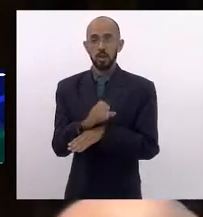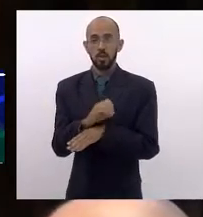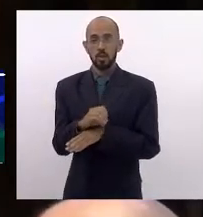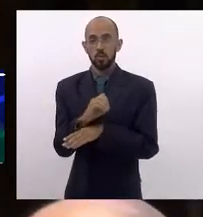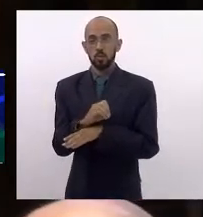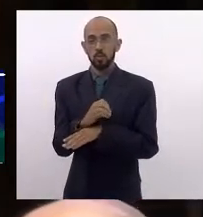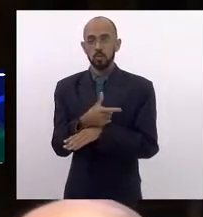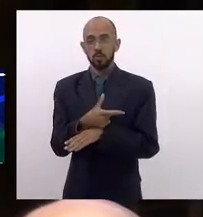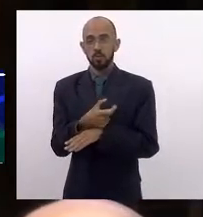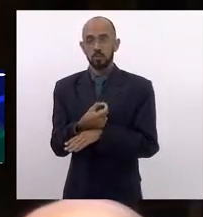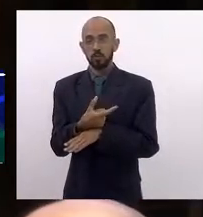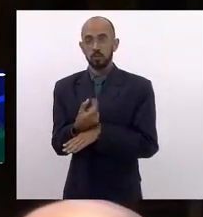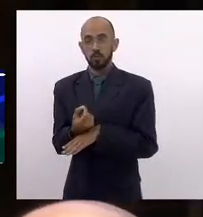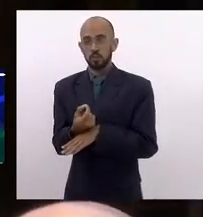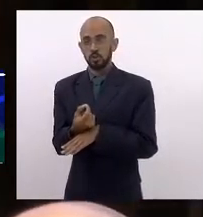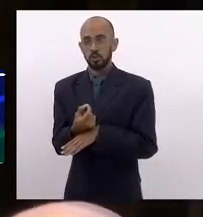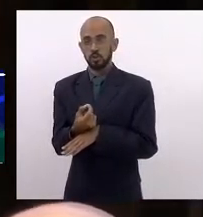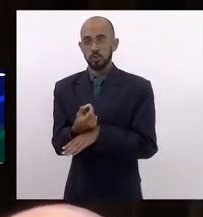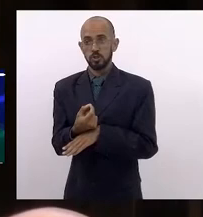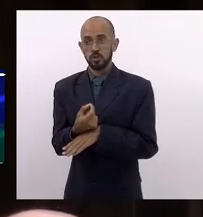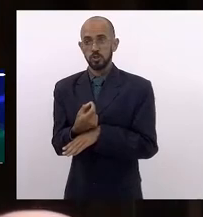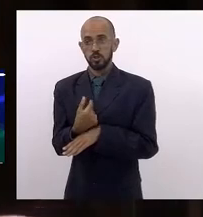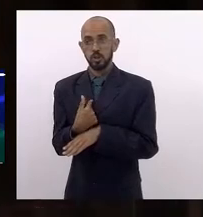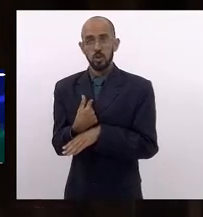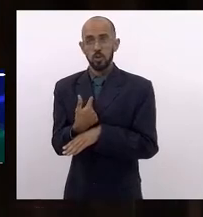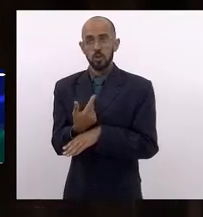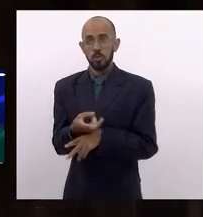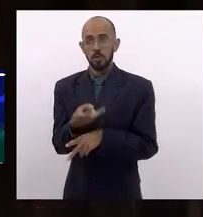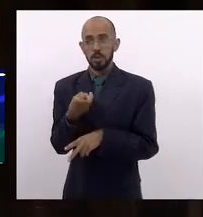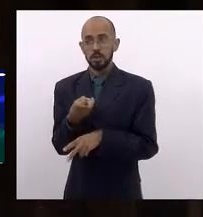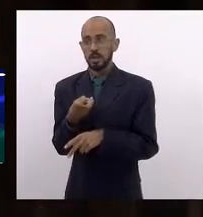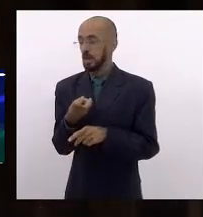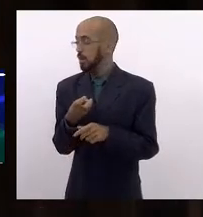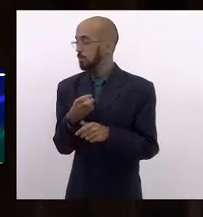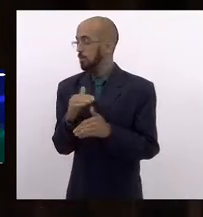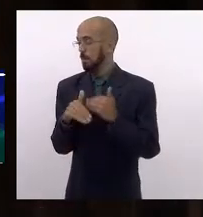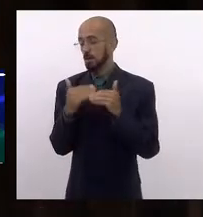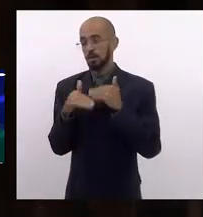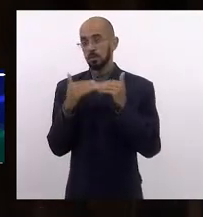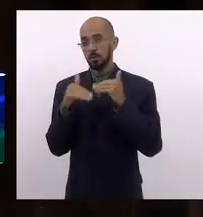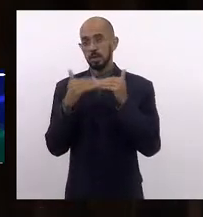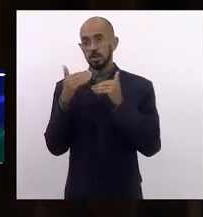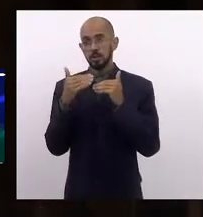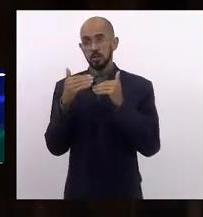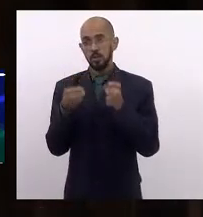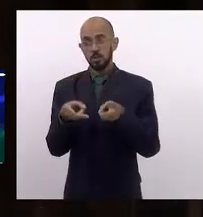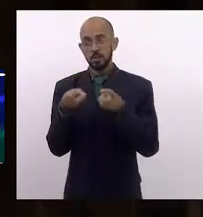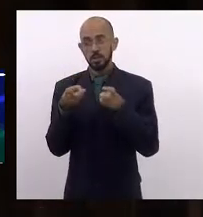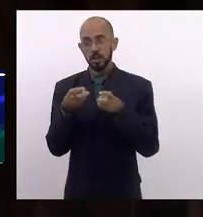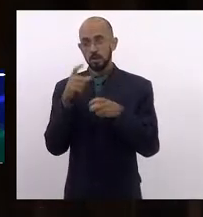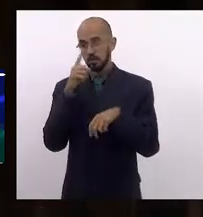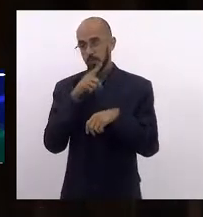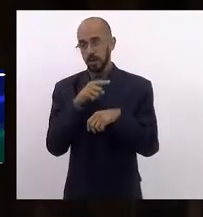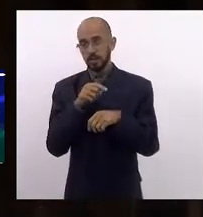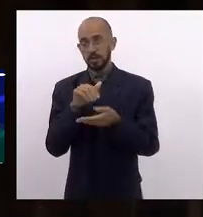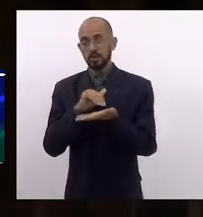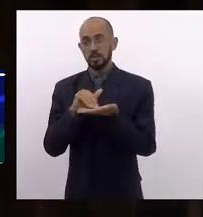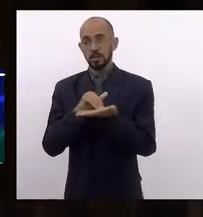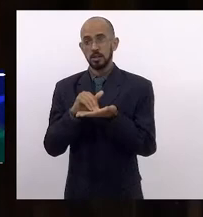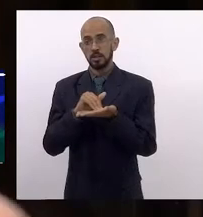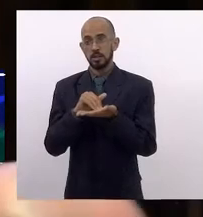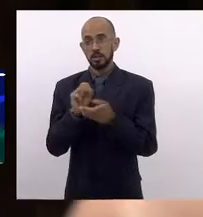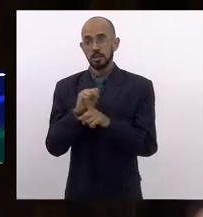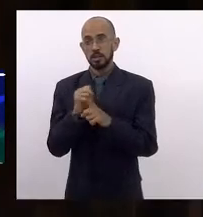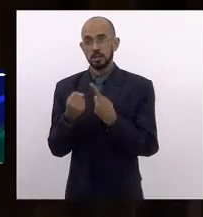e não vejo vejo uma recuperação vejo que diversas irregularidades isso aqui assim e estadual de